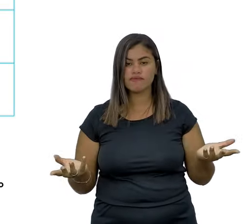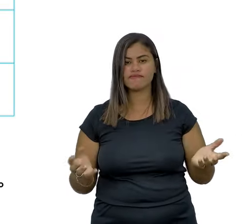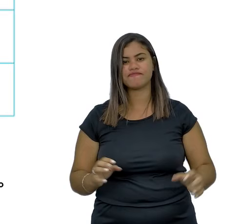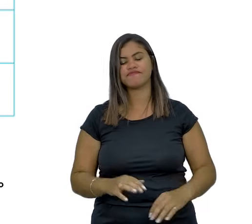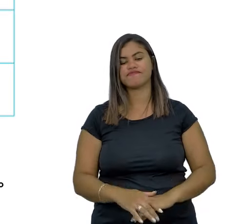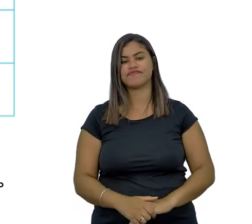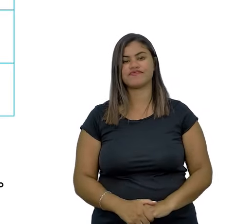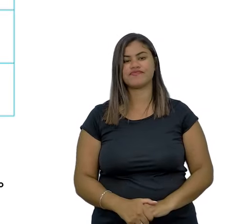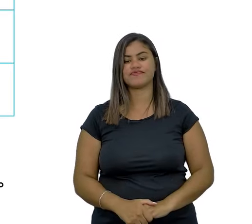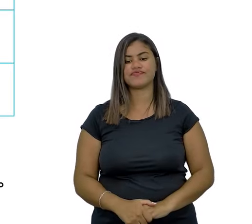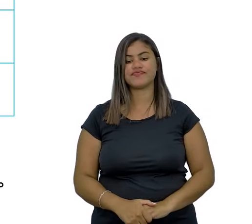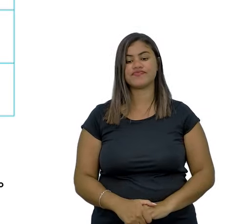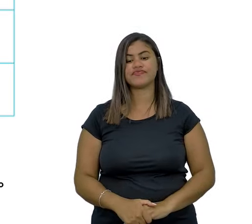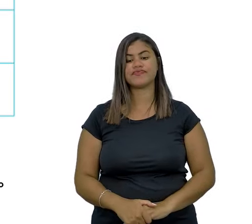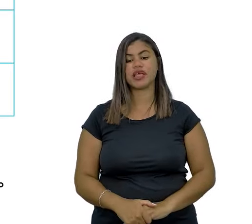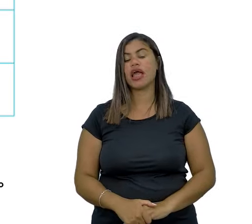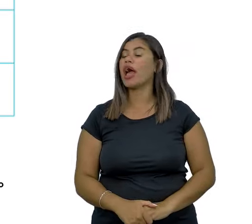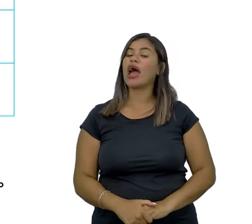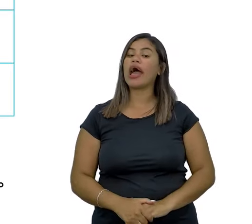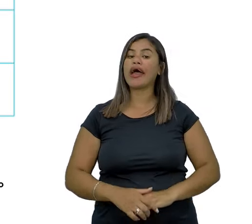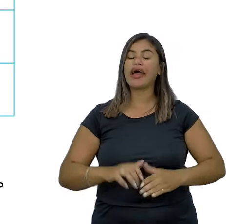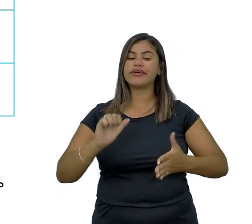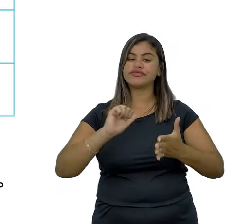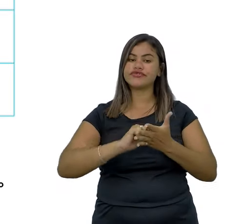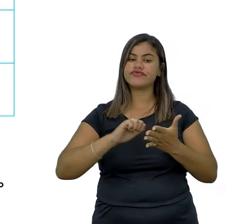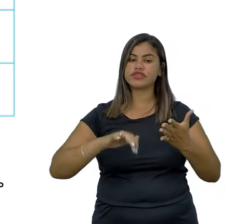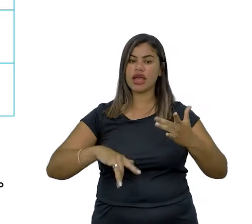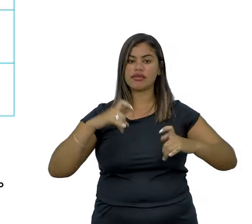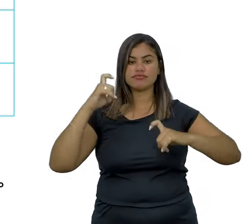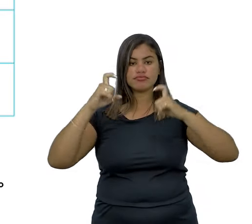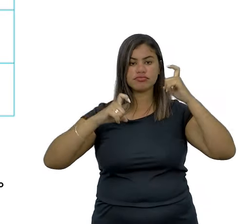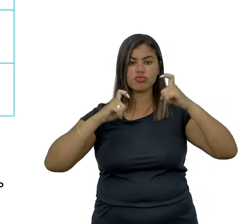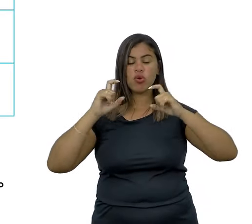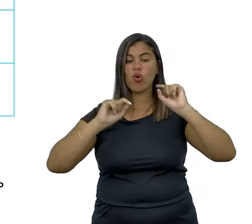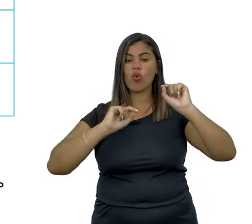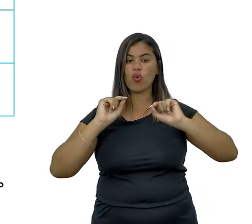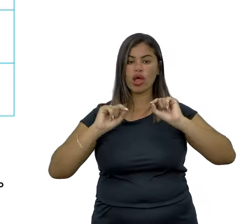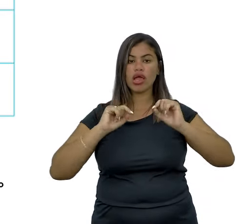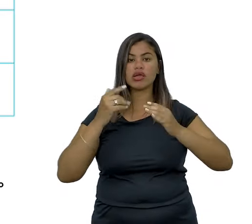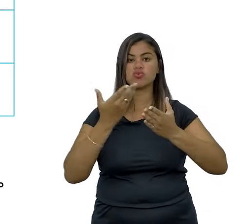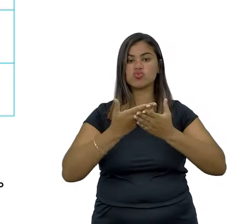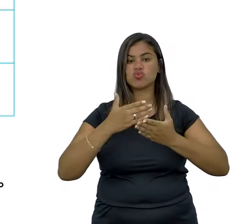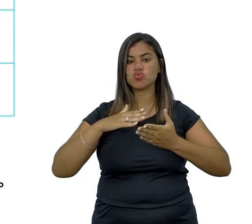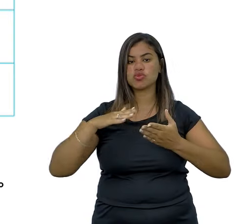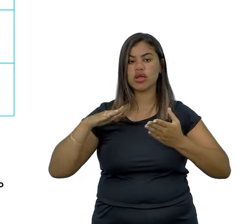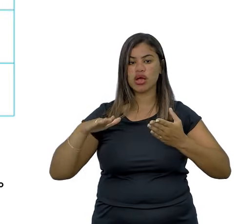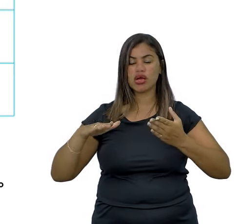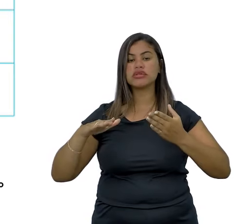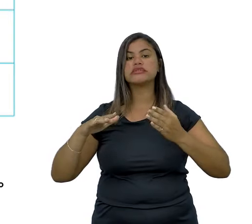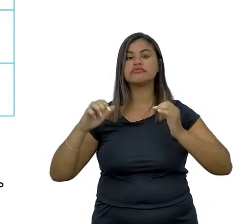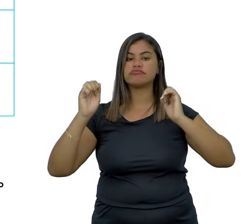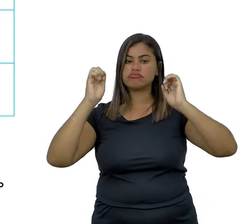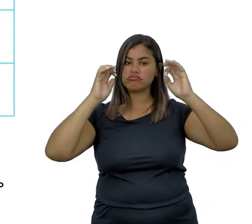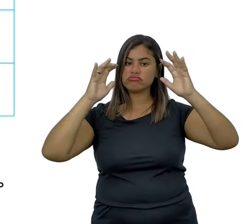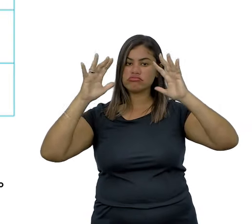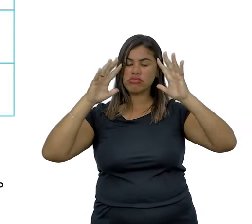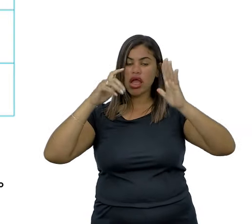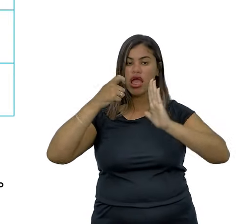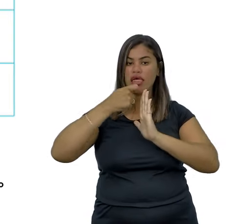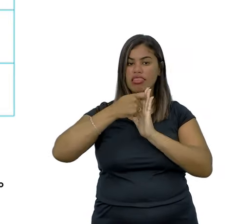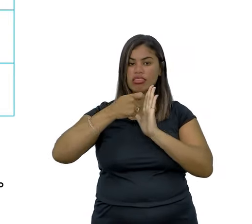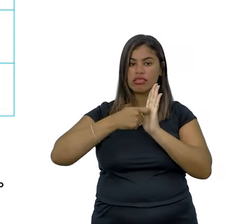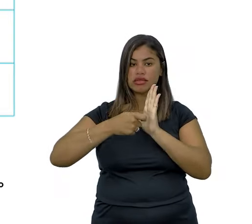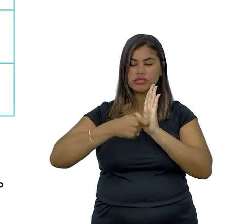tá? A preocupação da atividade é que os estudantes eles possam refletir sobre a escrita